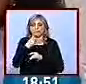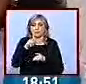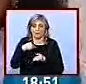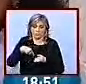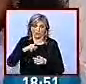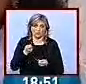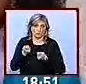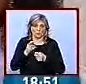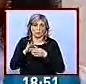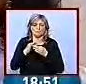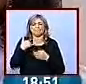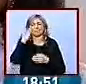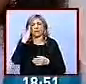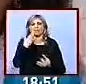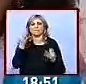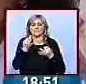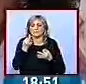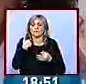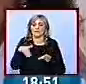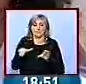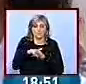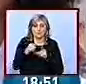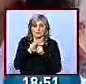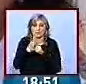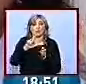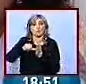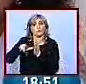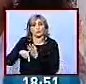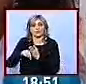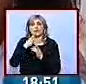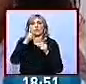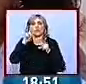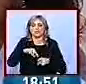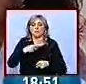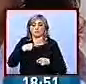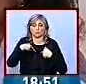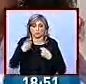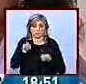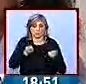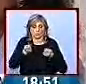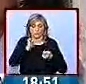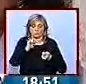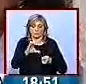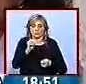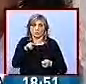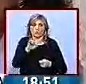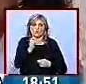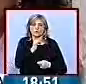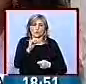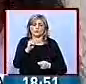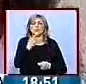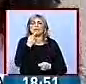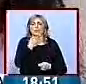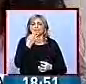coordenadores. E acho que o facto de, além de participarmos nesses projetos, estarmos a ser coordenadores dos consórcios, acho que isso mostra